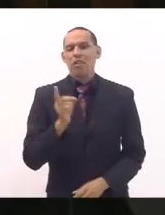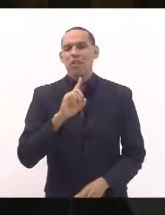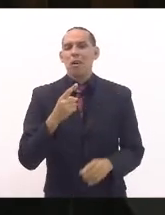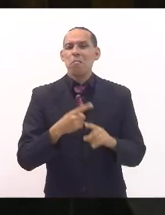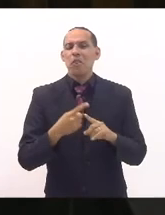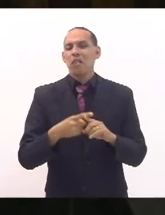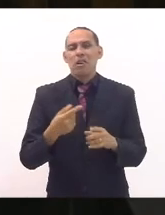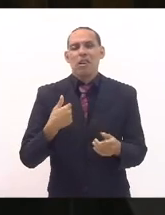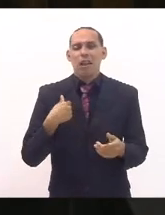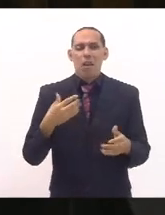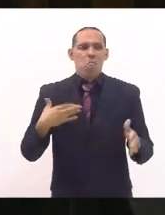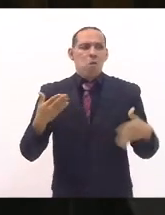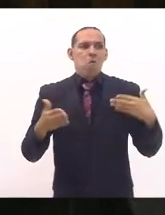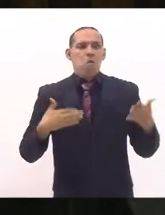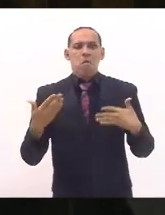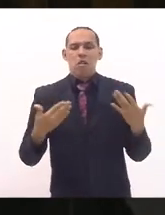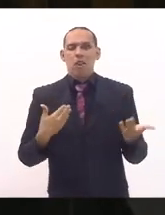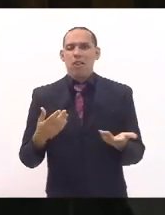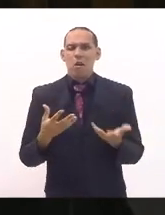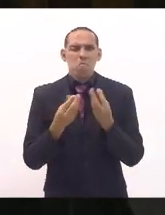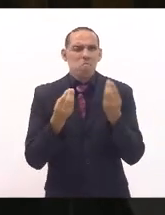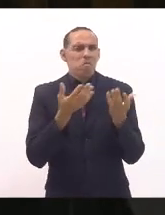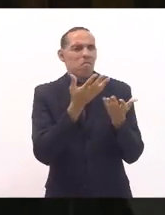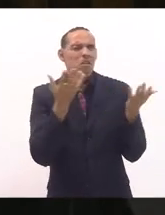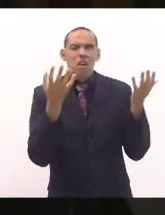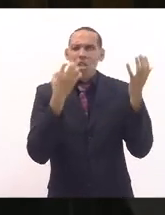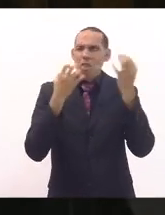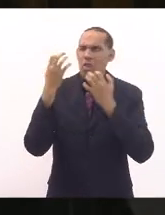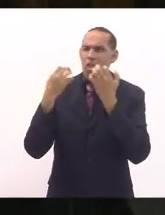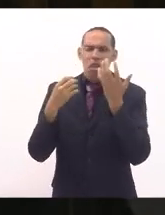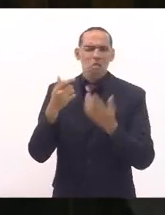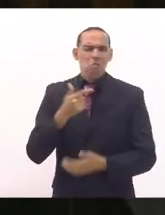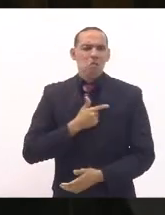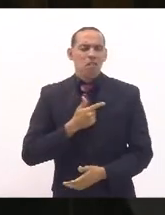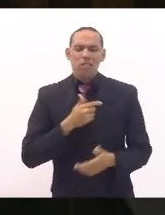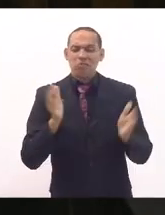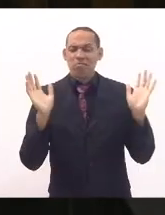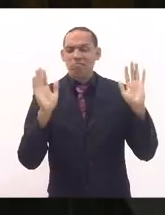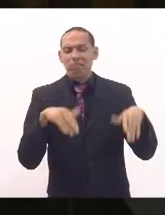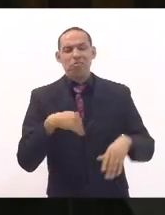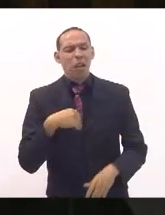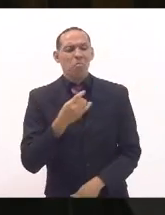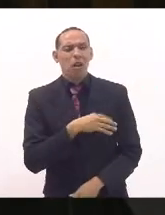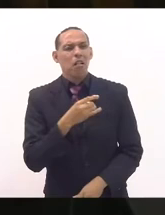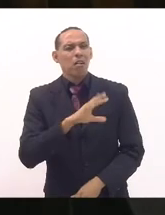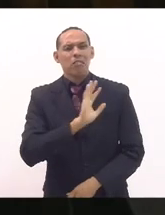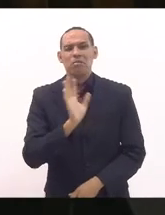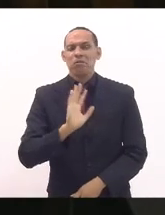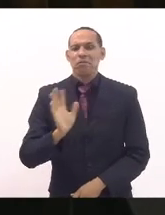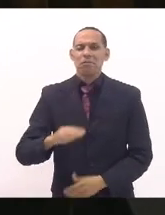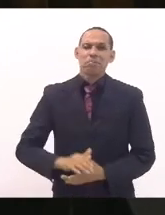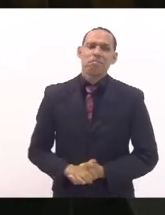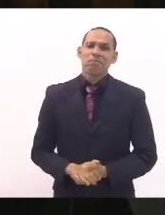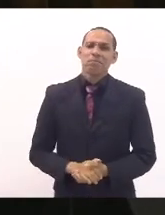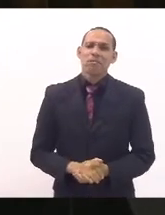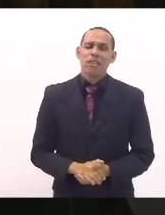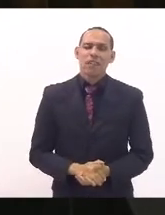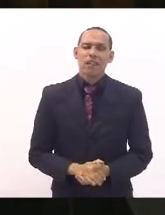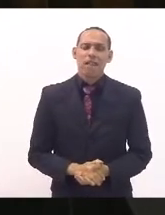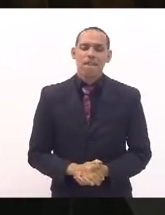estaria assombrado essa altura do campeonato, de tanta cara feia que eu vejo. Mas não tenho medo de cara feia, muito ao contrário,